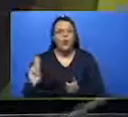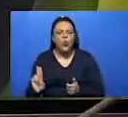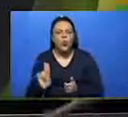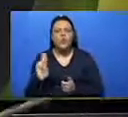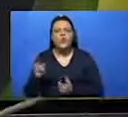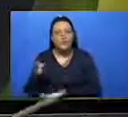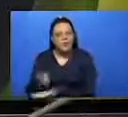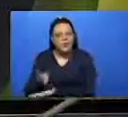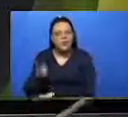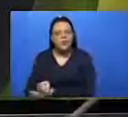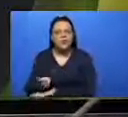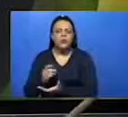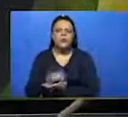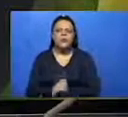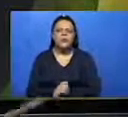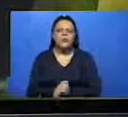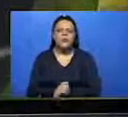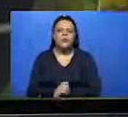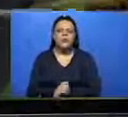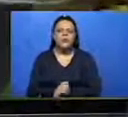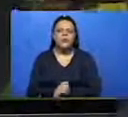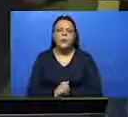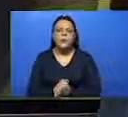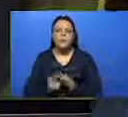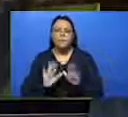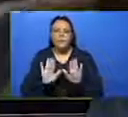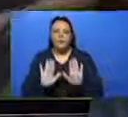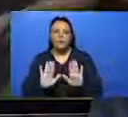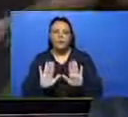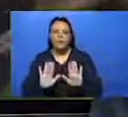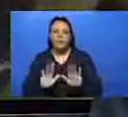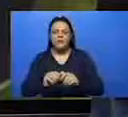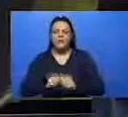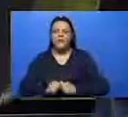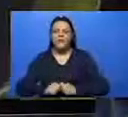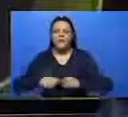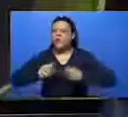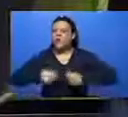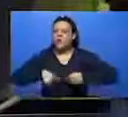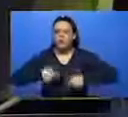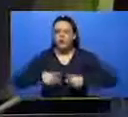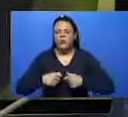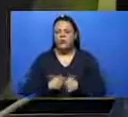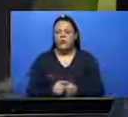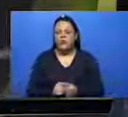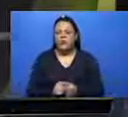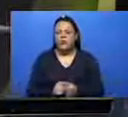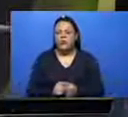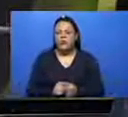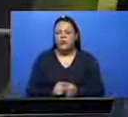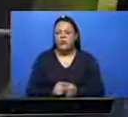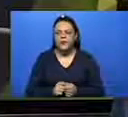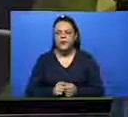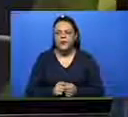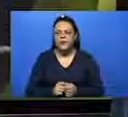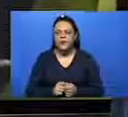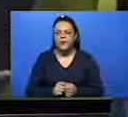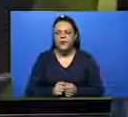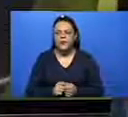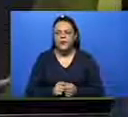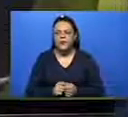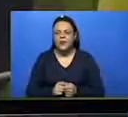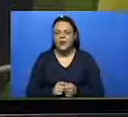ok? Porém, não necessariamente gráfico de setor tem que